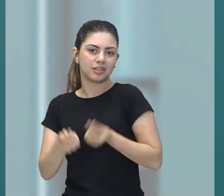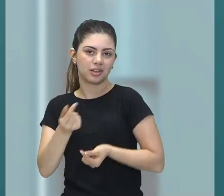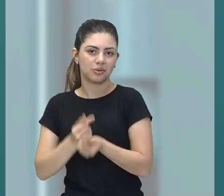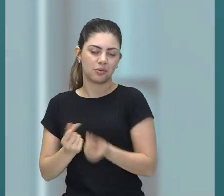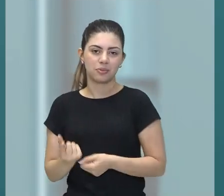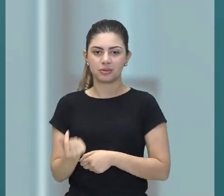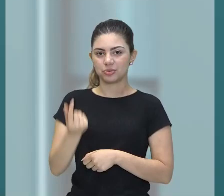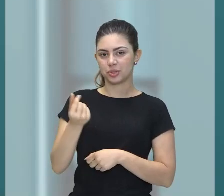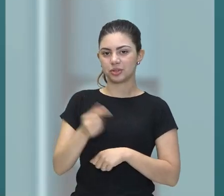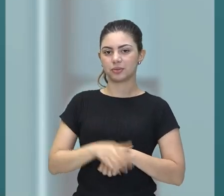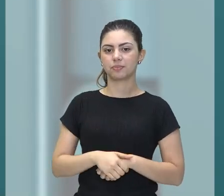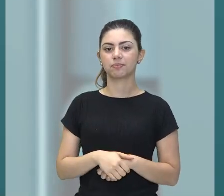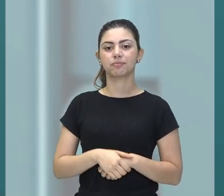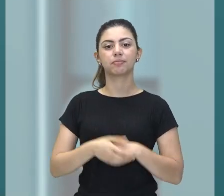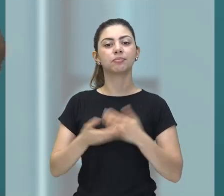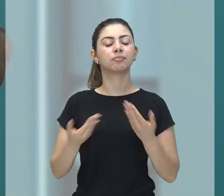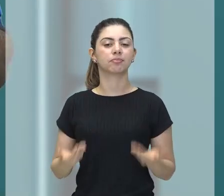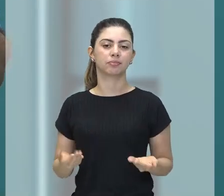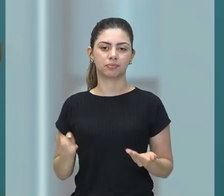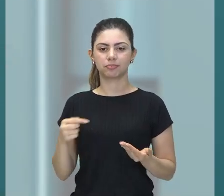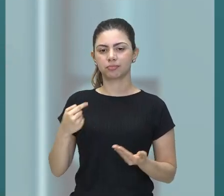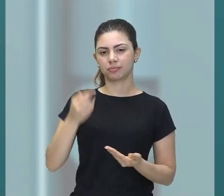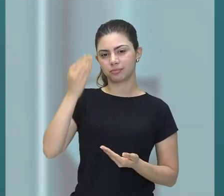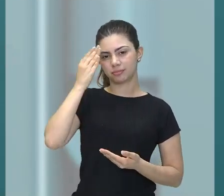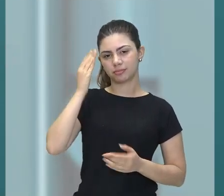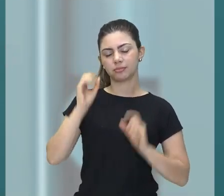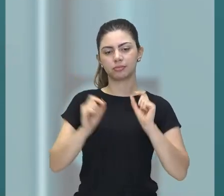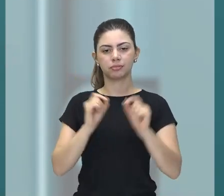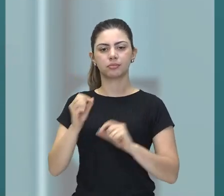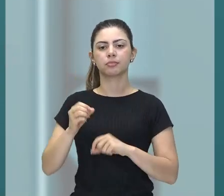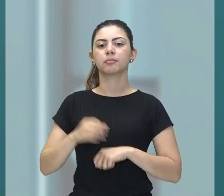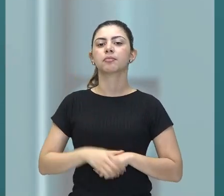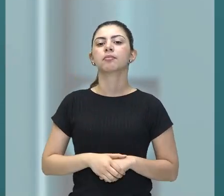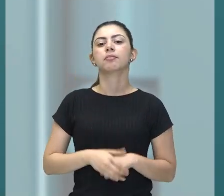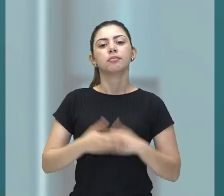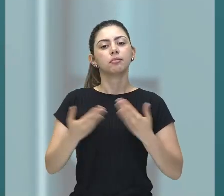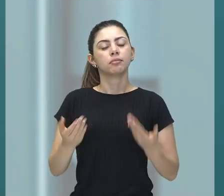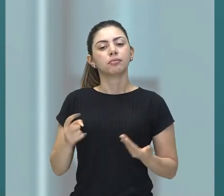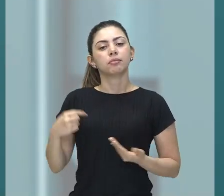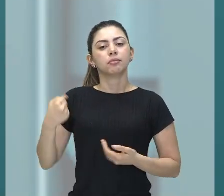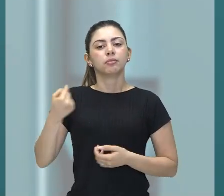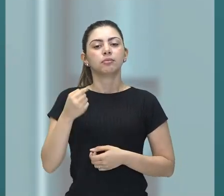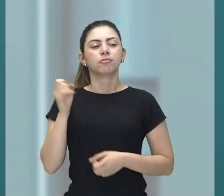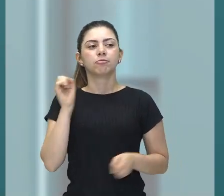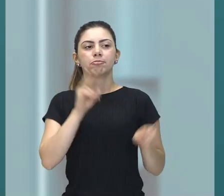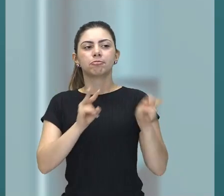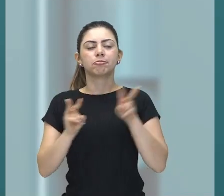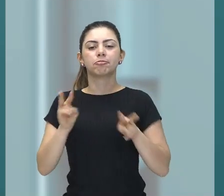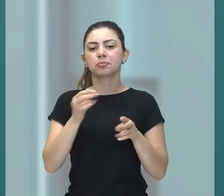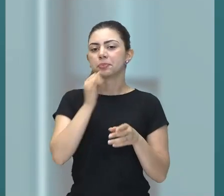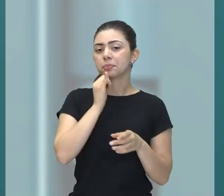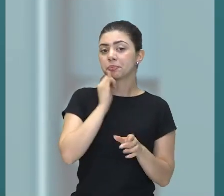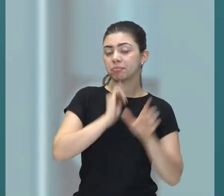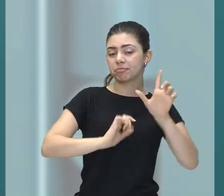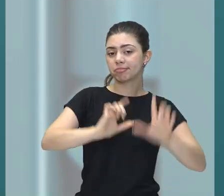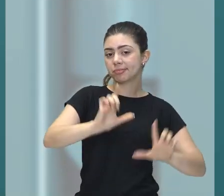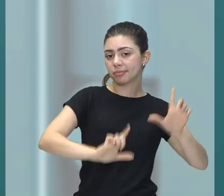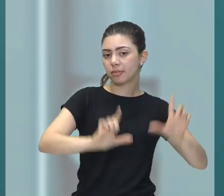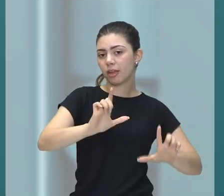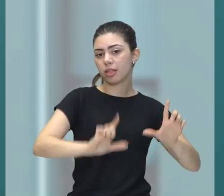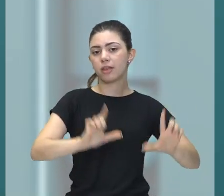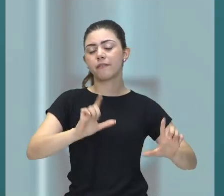dinheiro. Merchandising, então, nem se fala. Gente, quantas e quantas vezes a gente não vê aí na televisão,